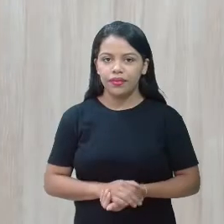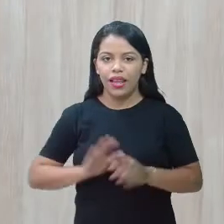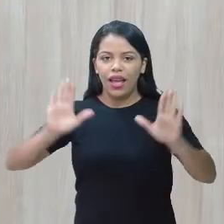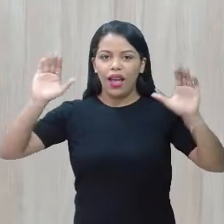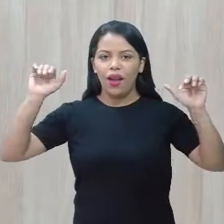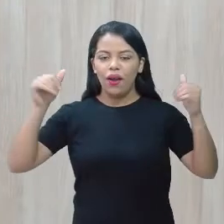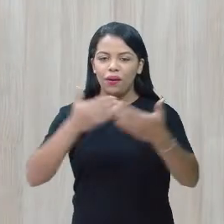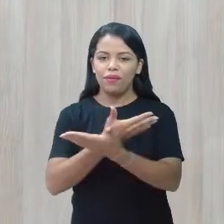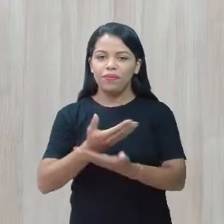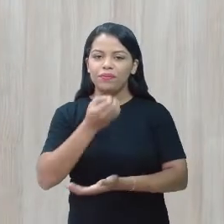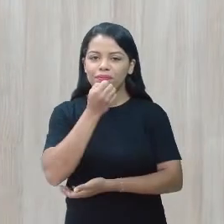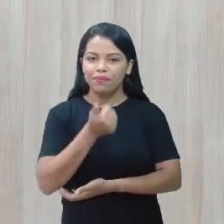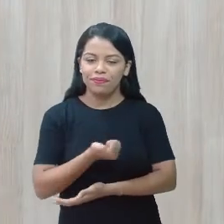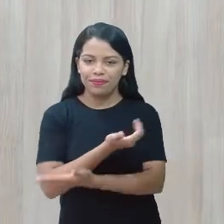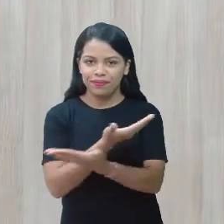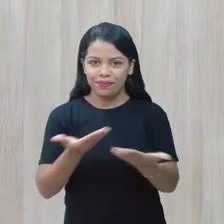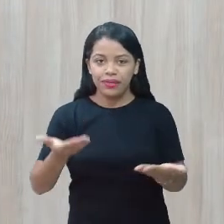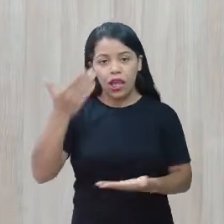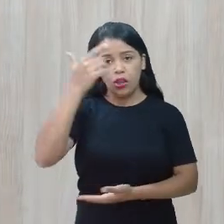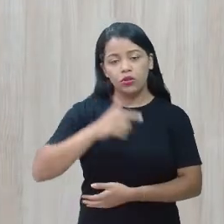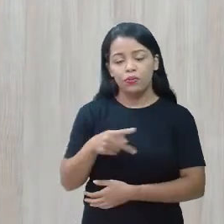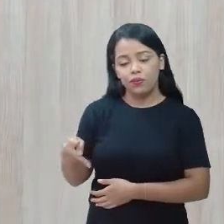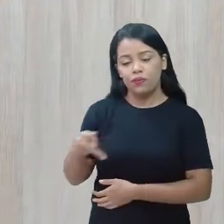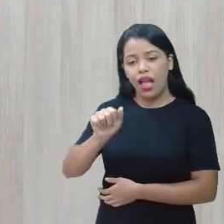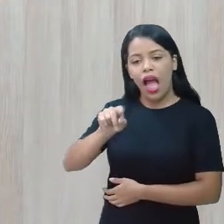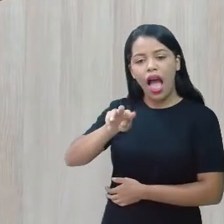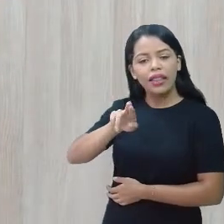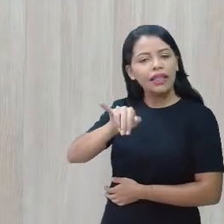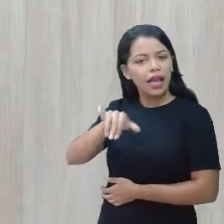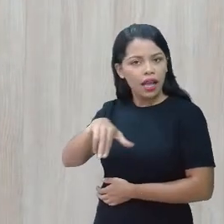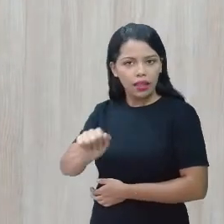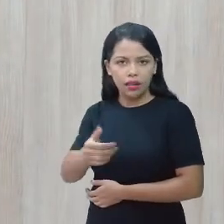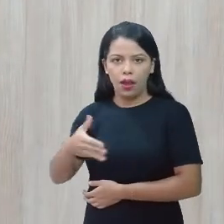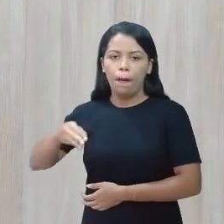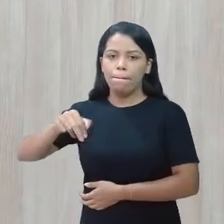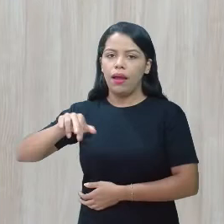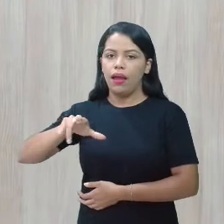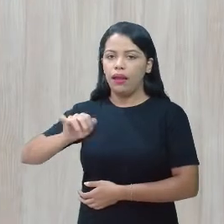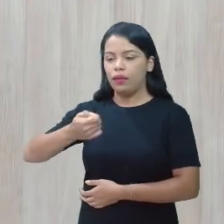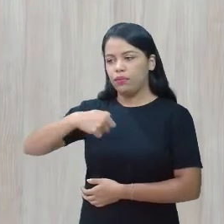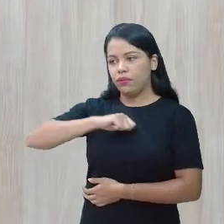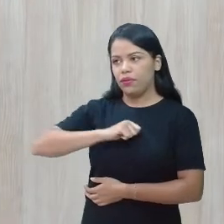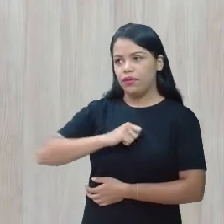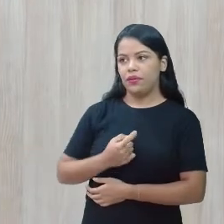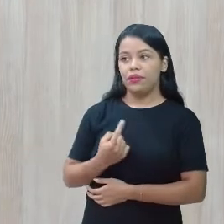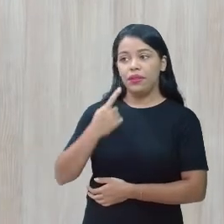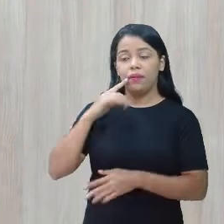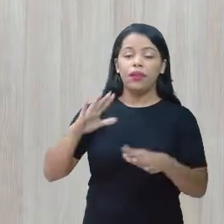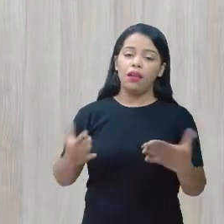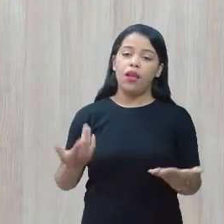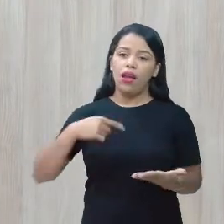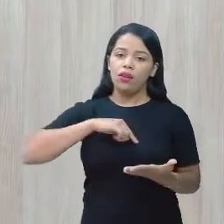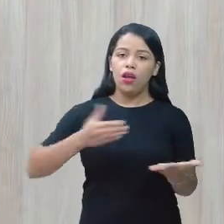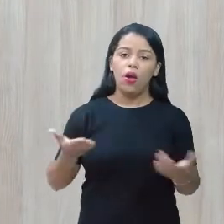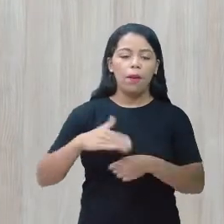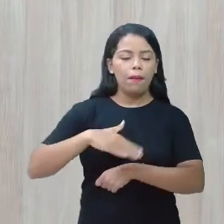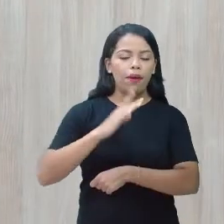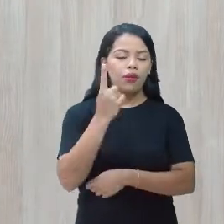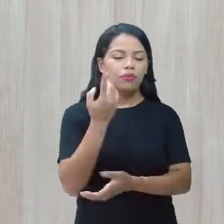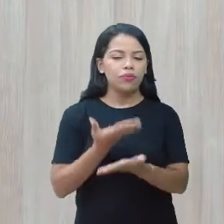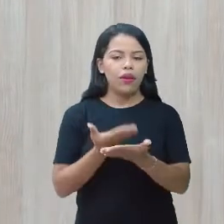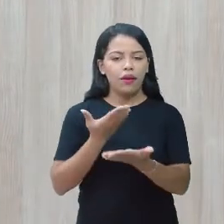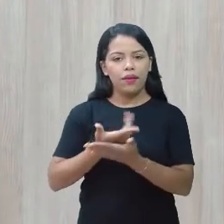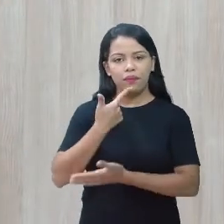Olá, pessoal, tudo bem com vocês? Eu sou a professora Adriana Maria e este é o meu sinal. Estamos aqui para mais uma aula de